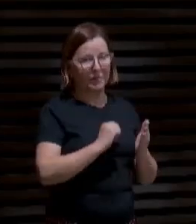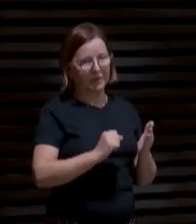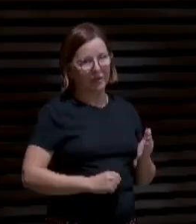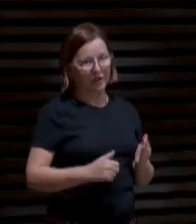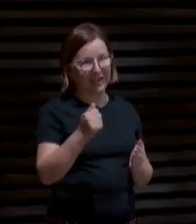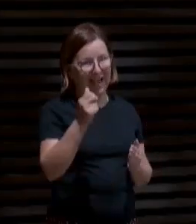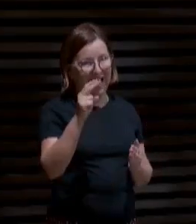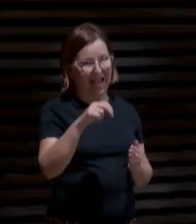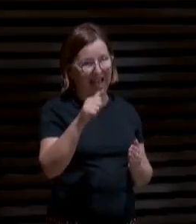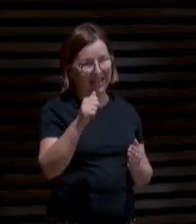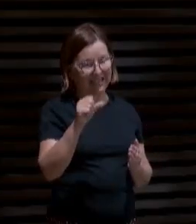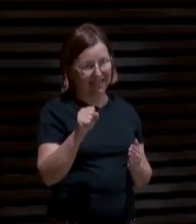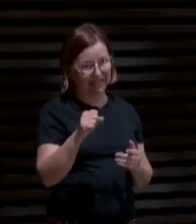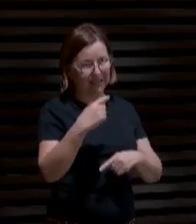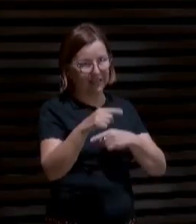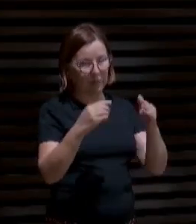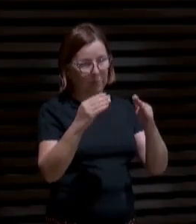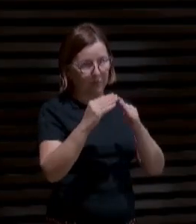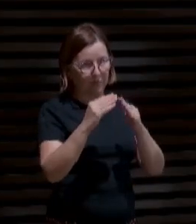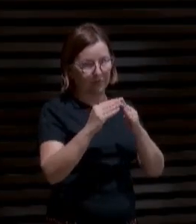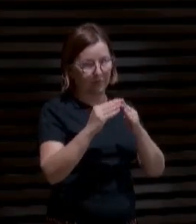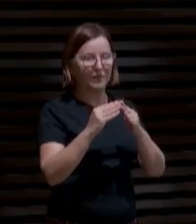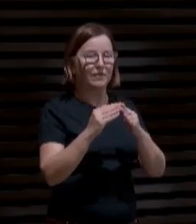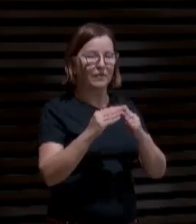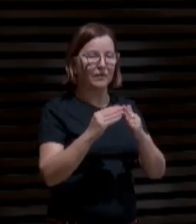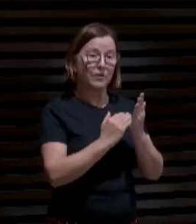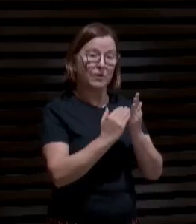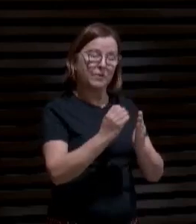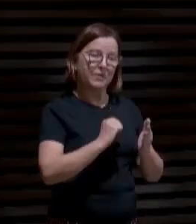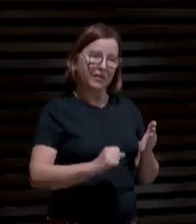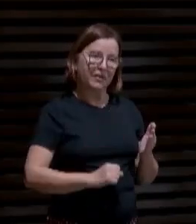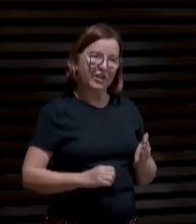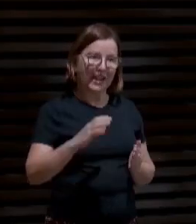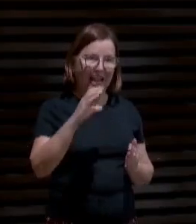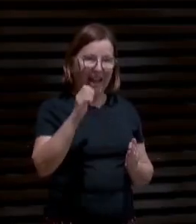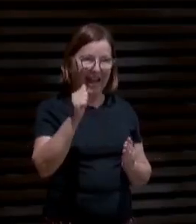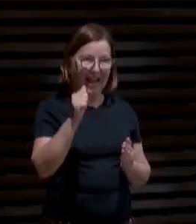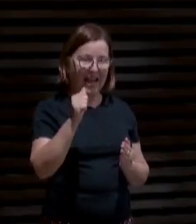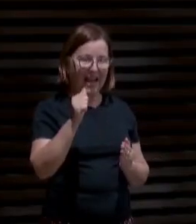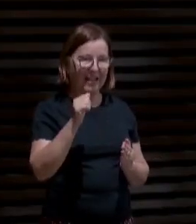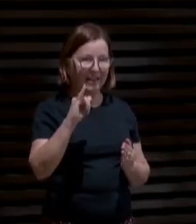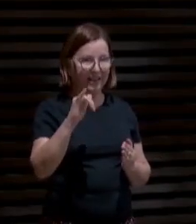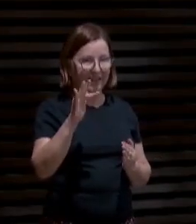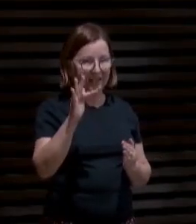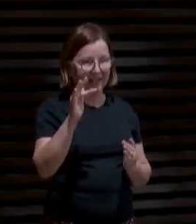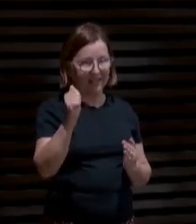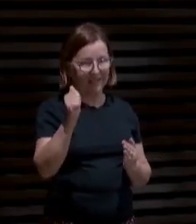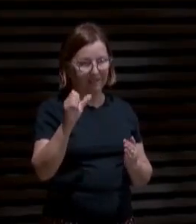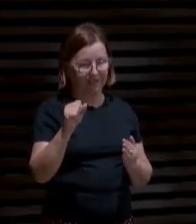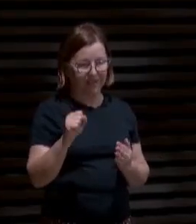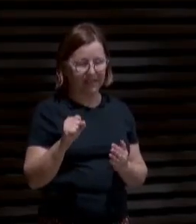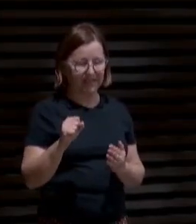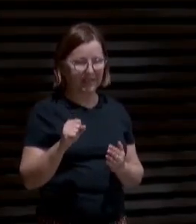depois no palácio do atual sumo sacerdote Caifás, um dos principais conspiradores da